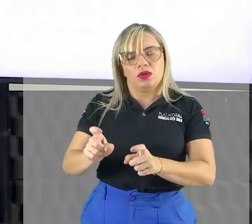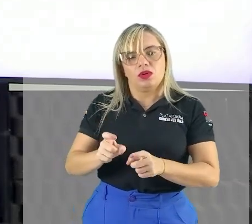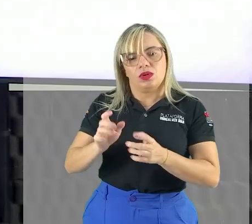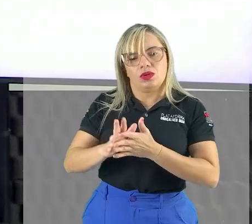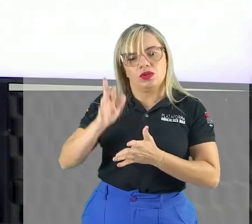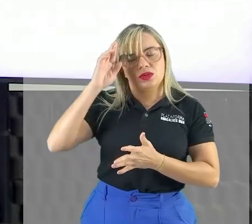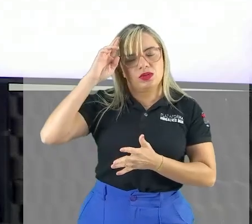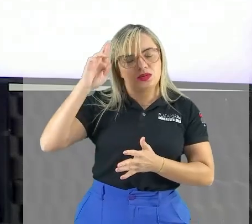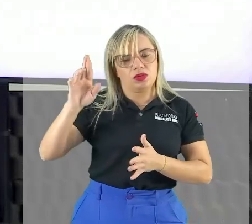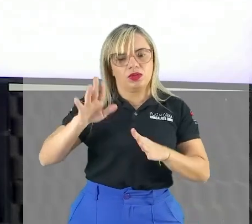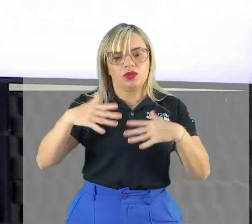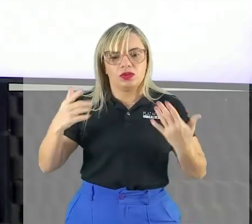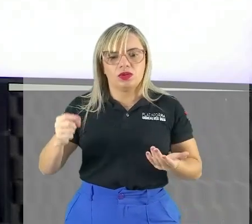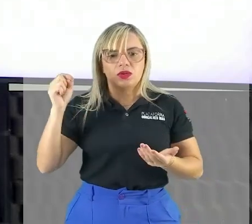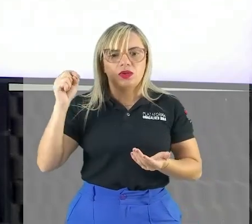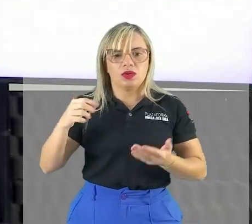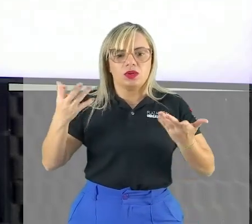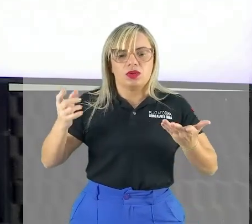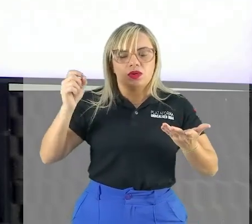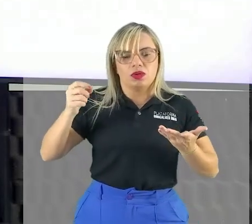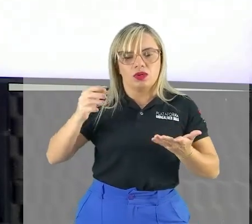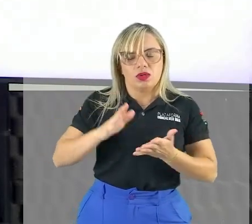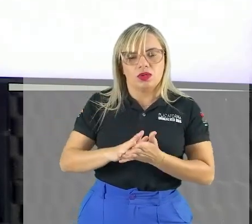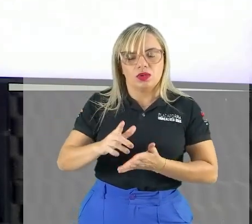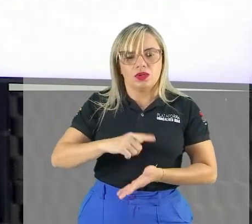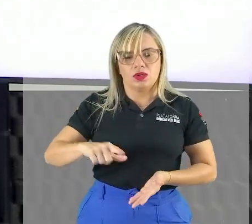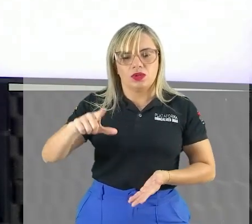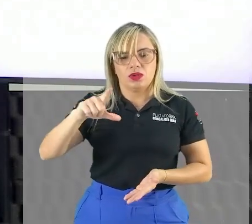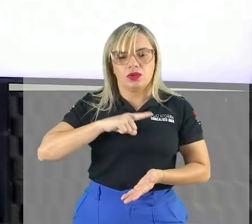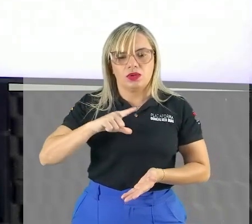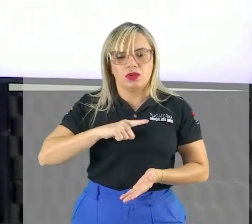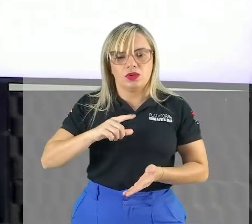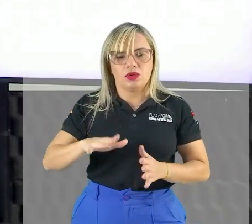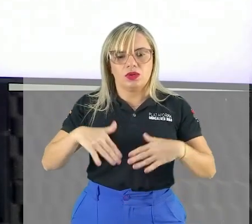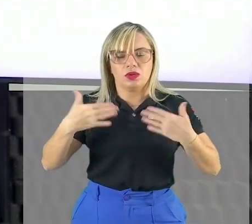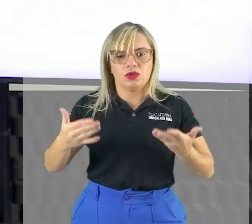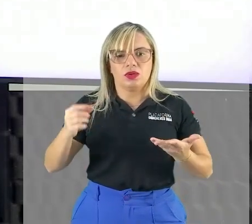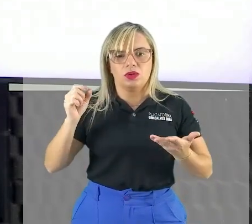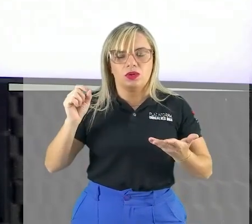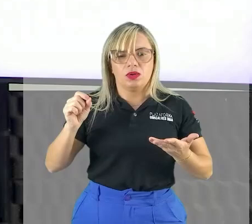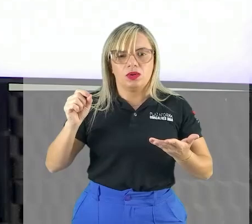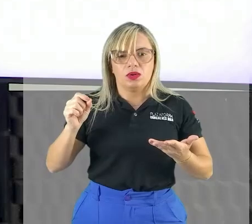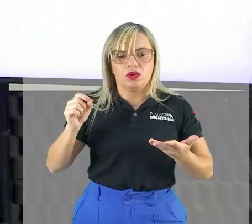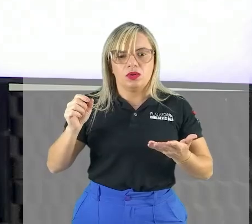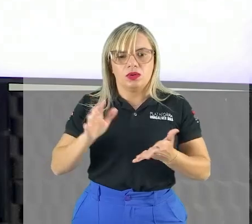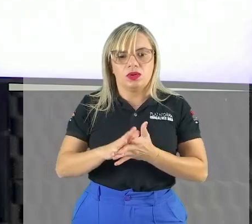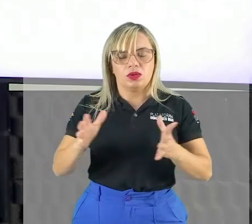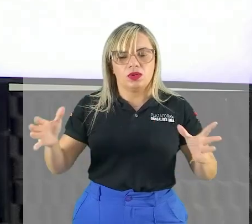esse período do feudalismo constitui-se exatamente em um laço